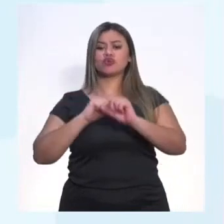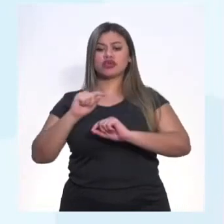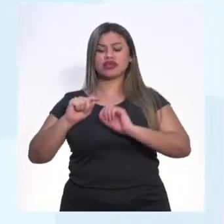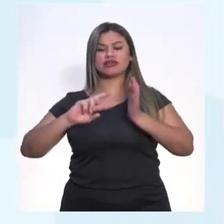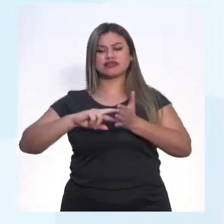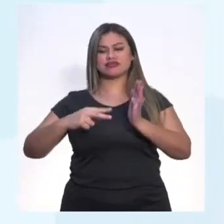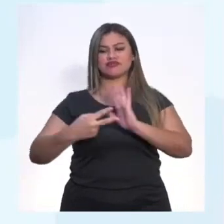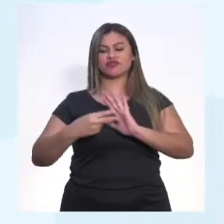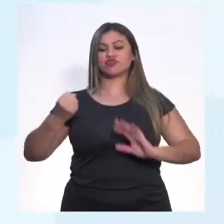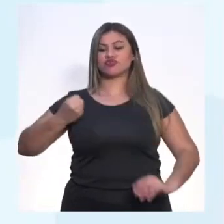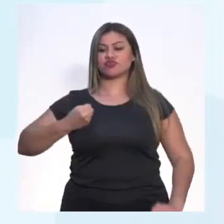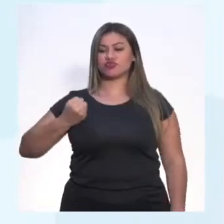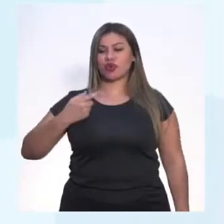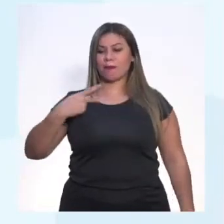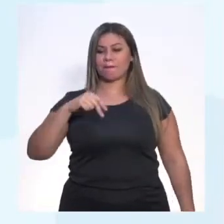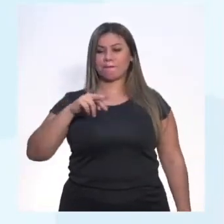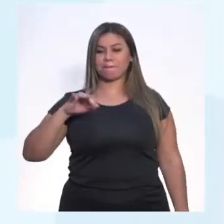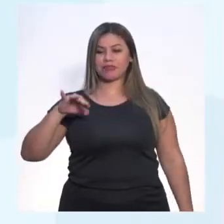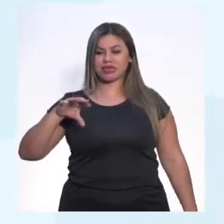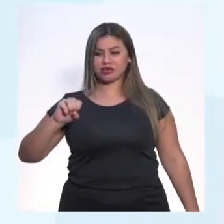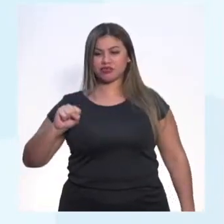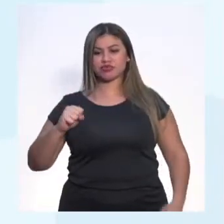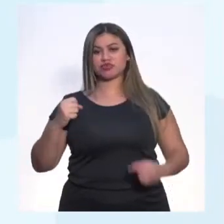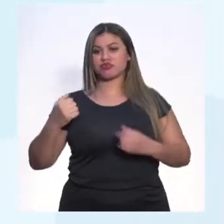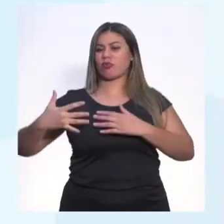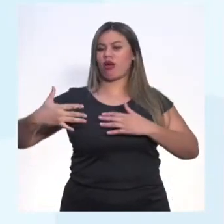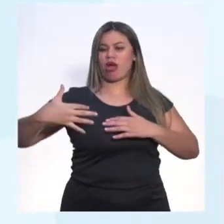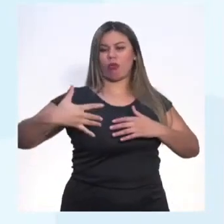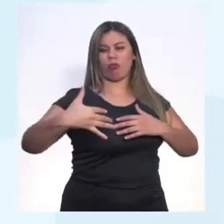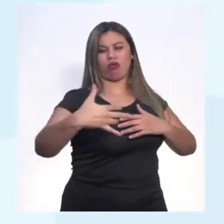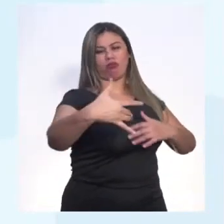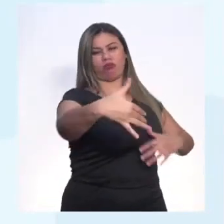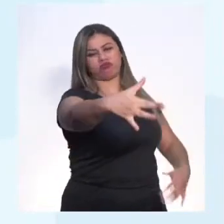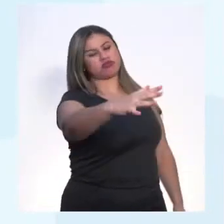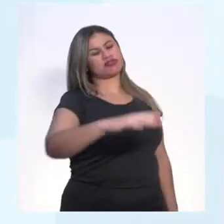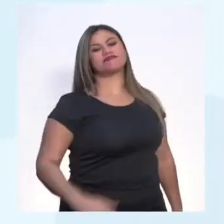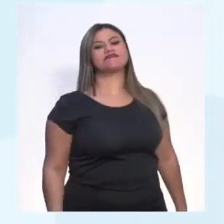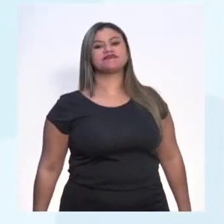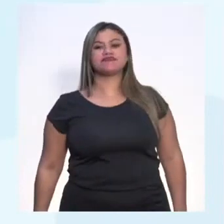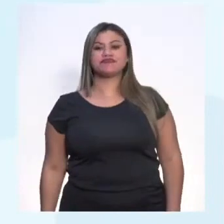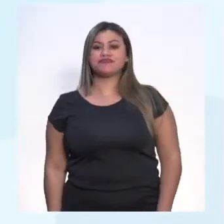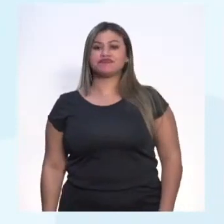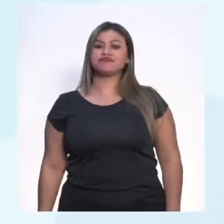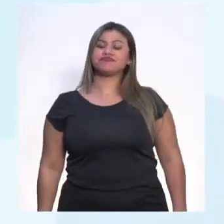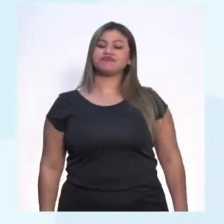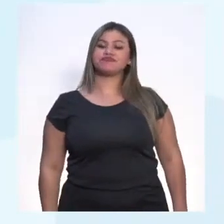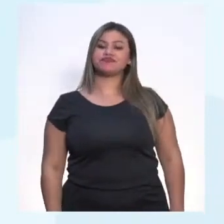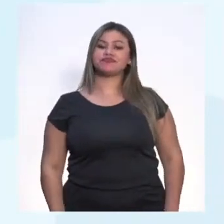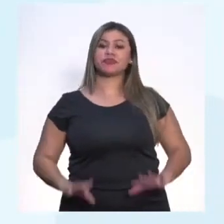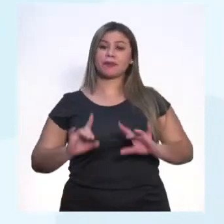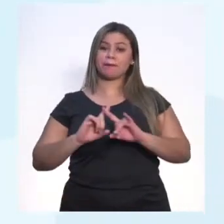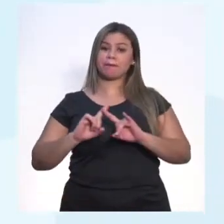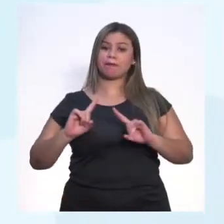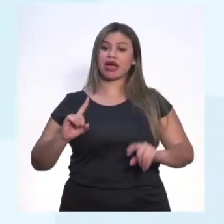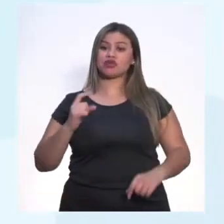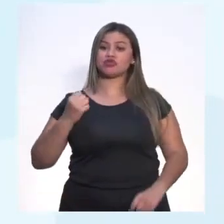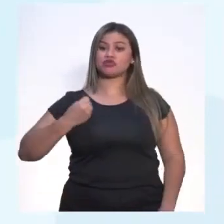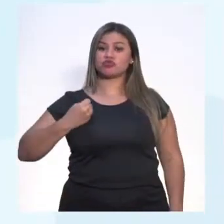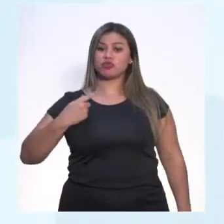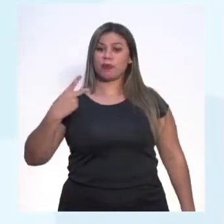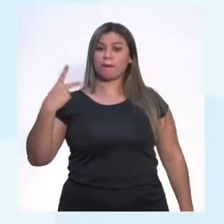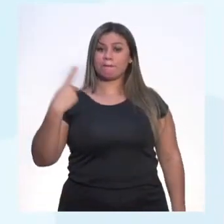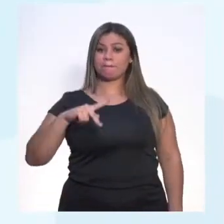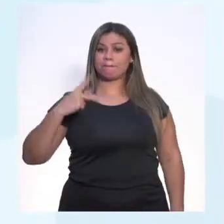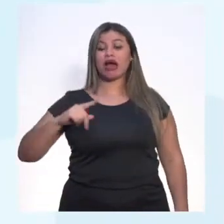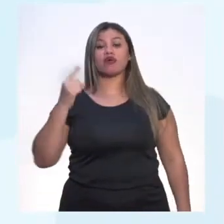dos números primos é um conjunto infinito, mas só tem um par. É o 2,